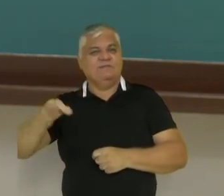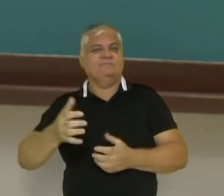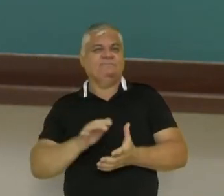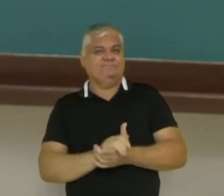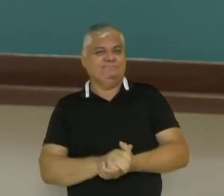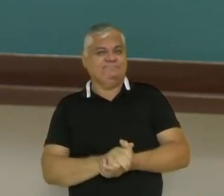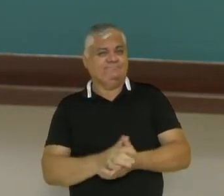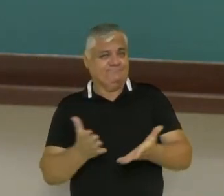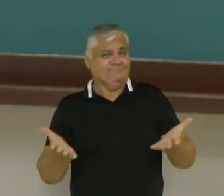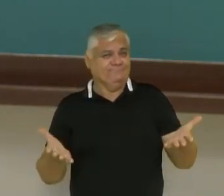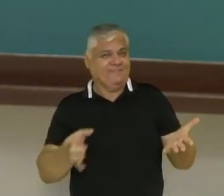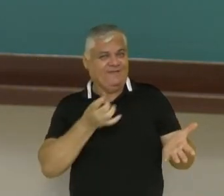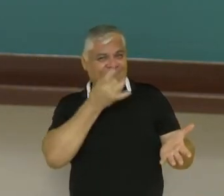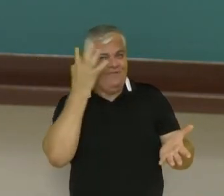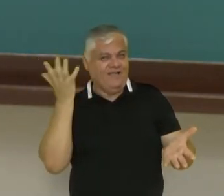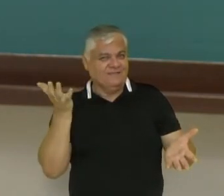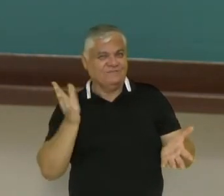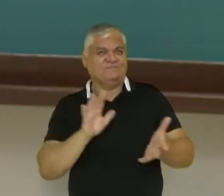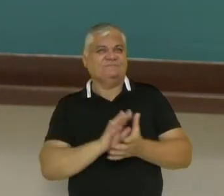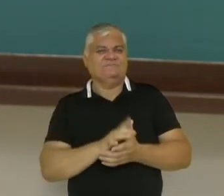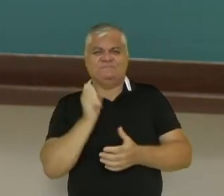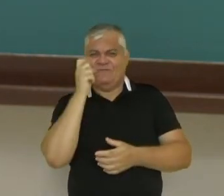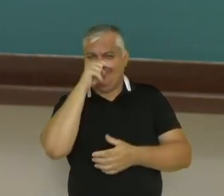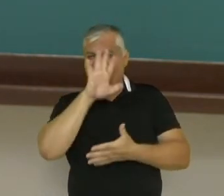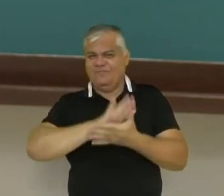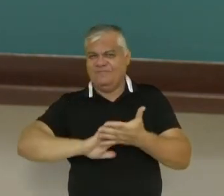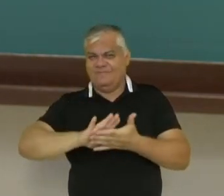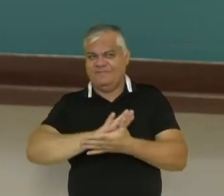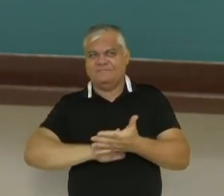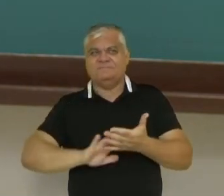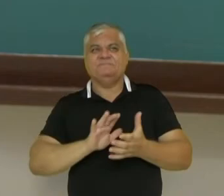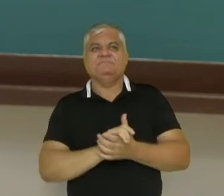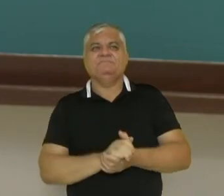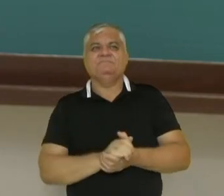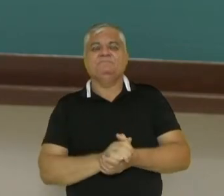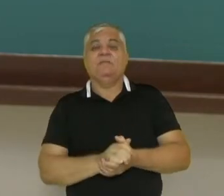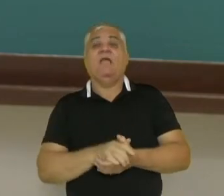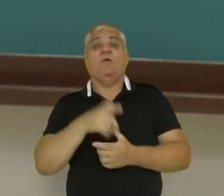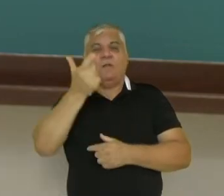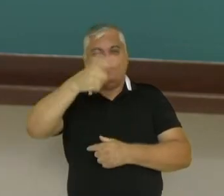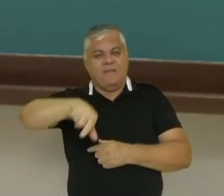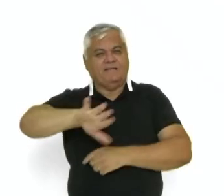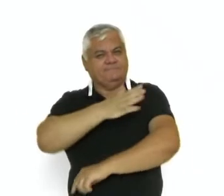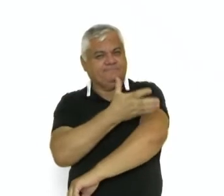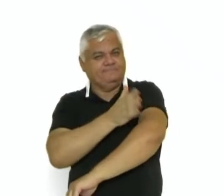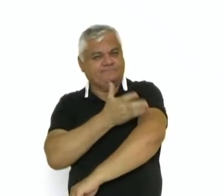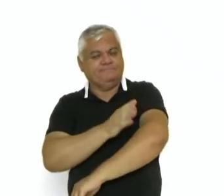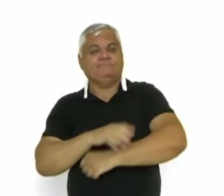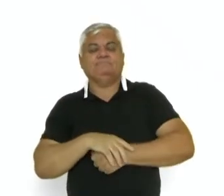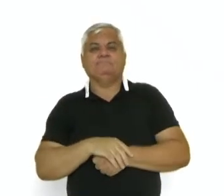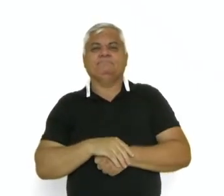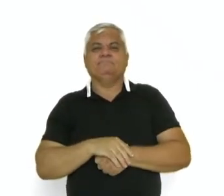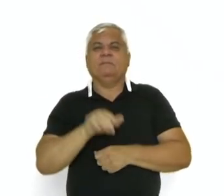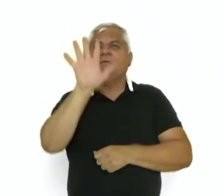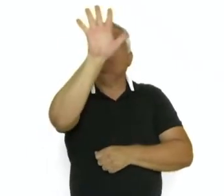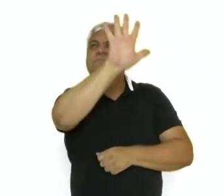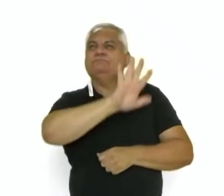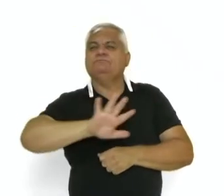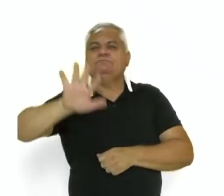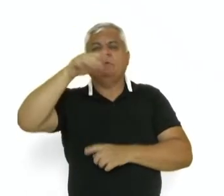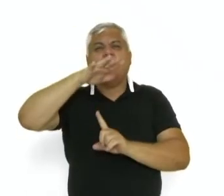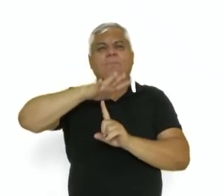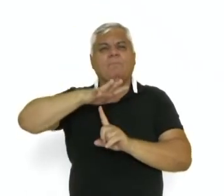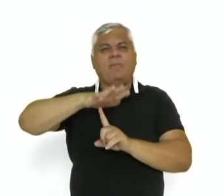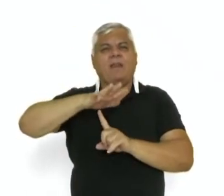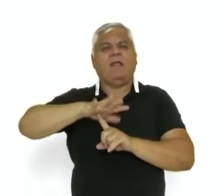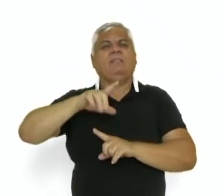100%. Tranquilo, não tem dificuldade nenhuma. Agora vamos para mais um praticando. O estado do Paraná é o maior produtor